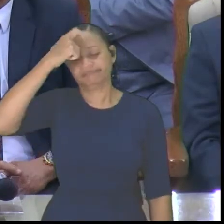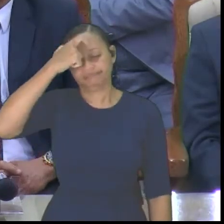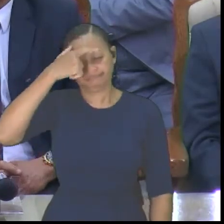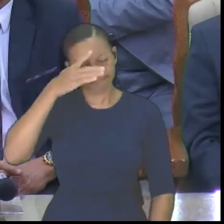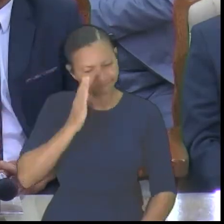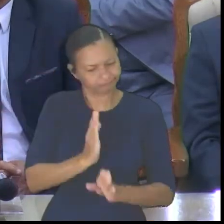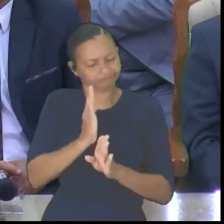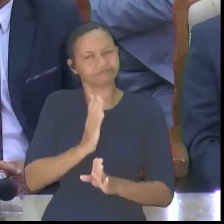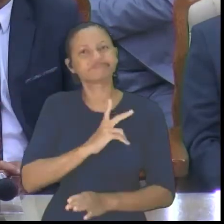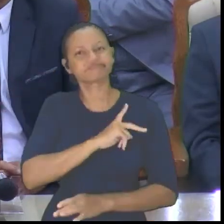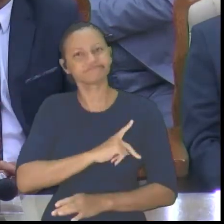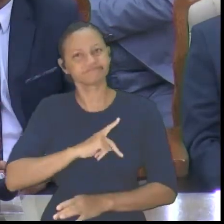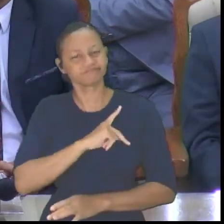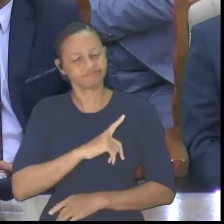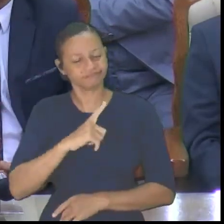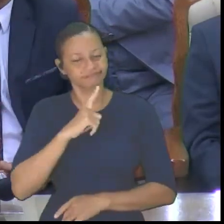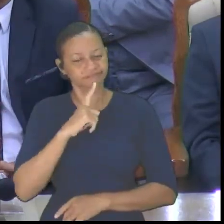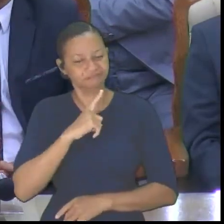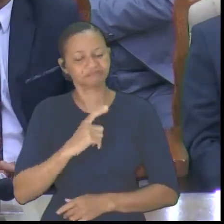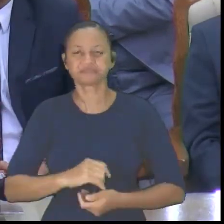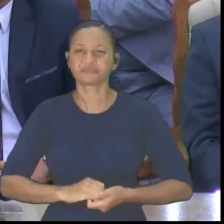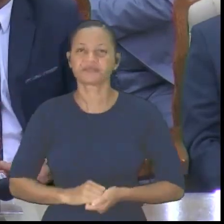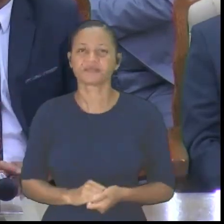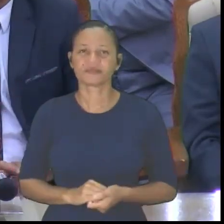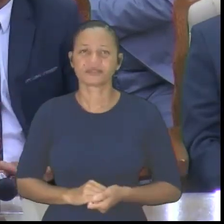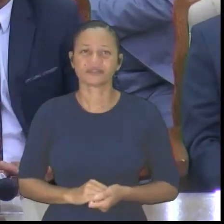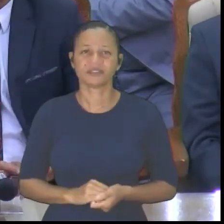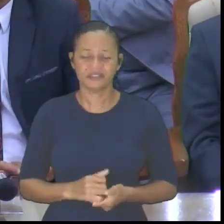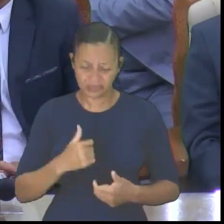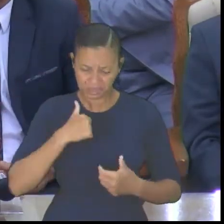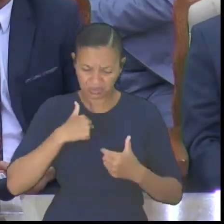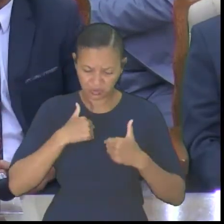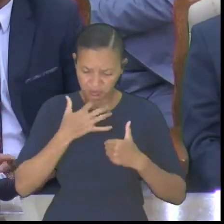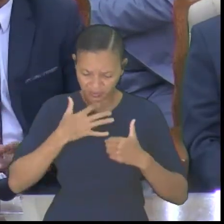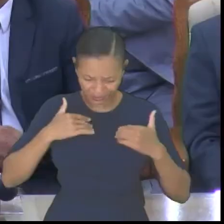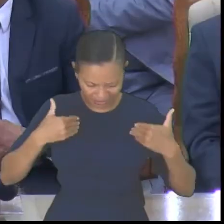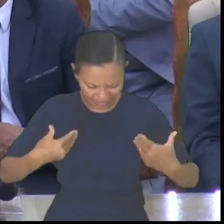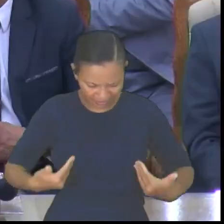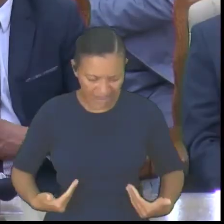encontra. Porque ele diz assim, ó: eu sei quem eu sou,